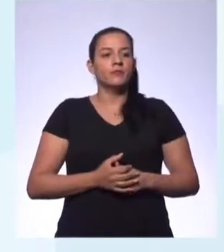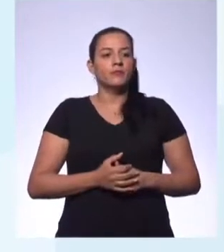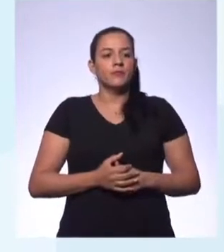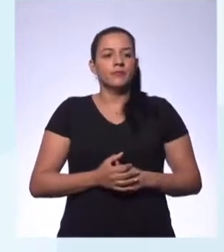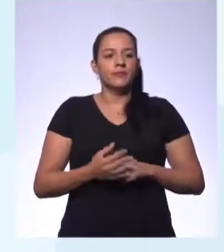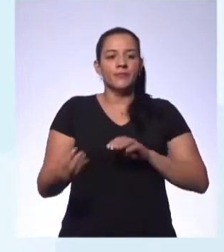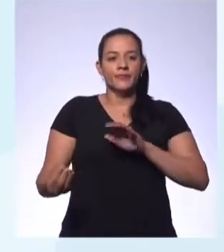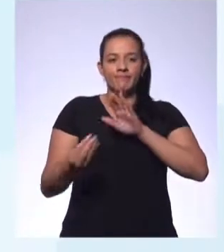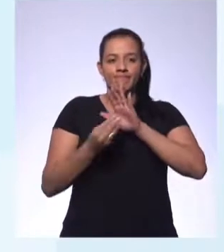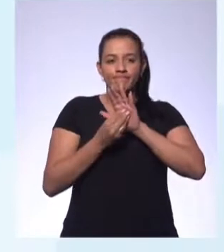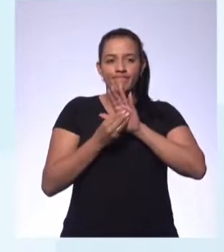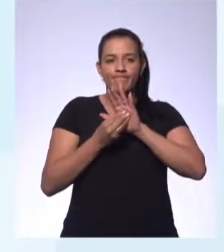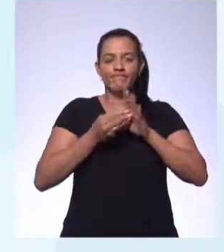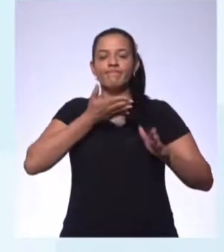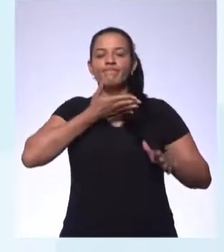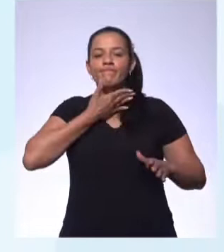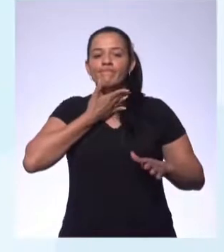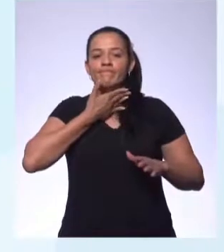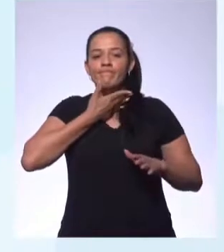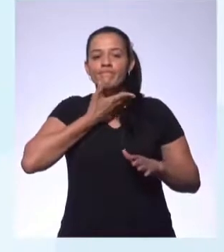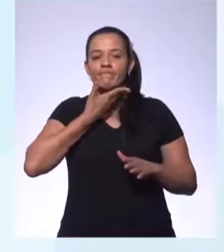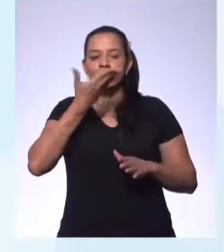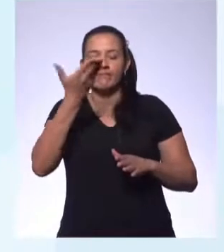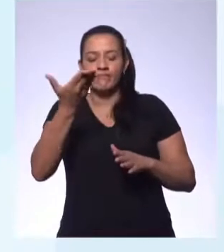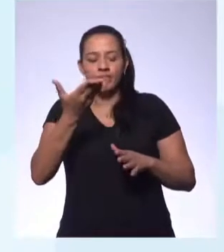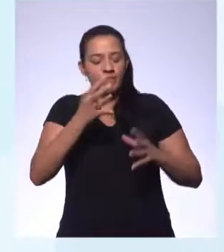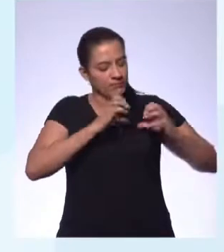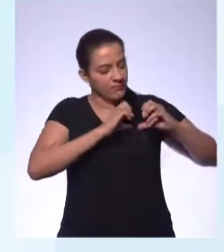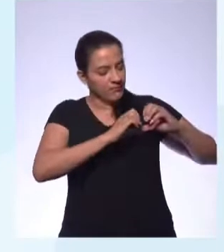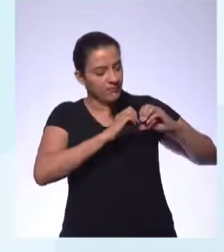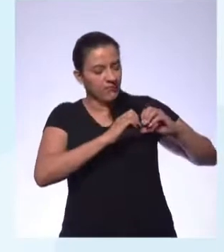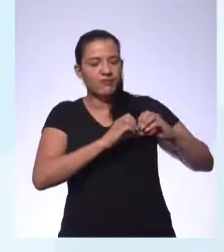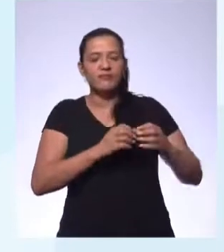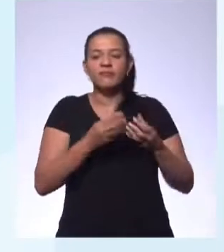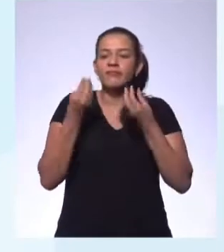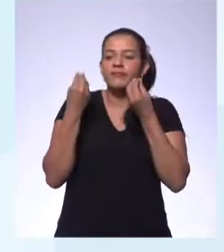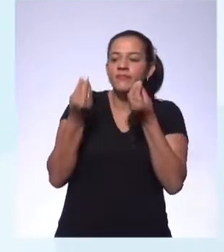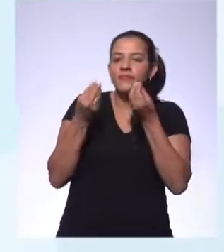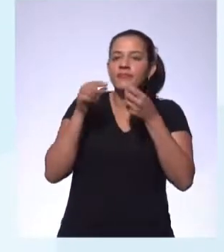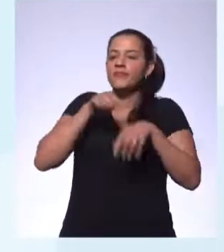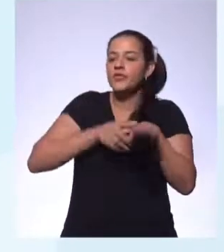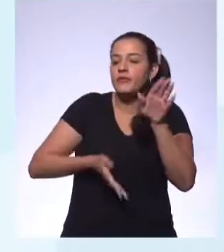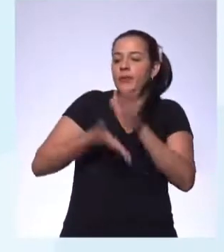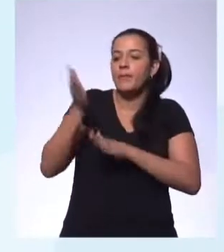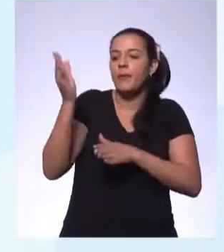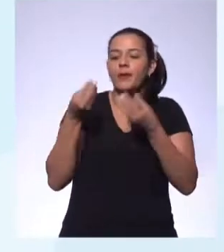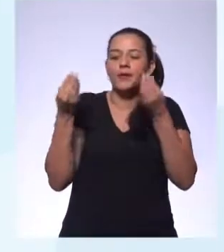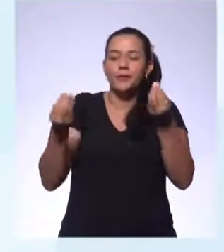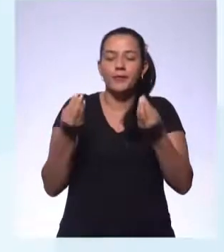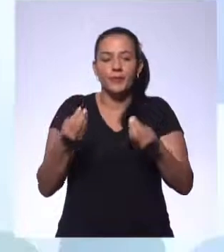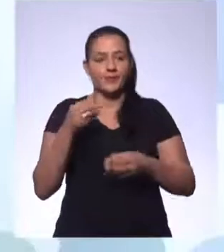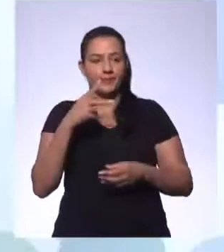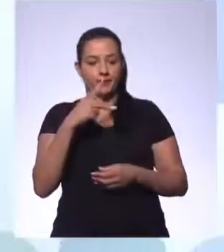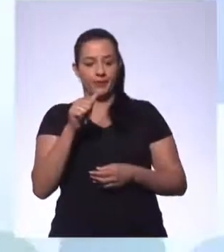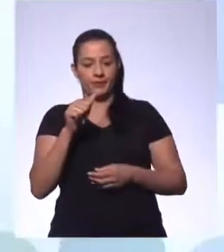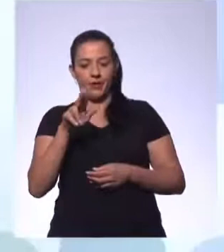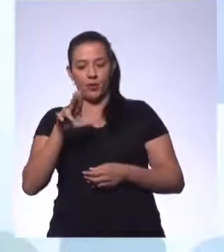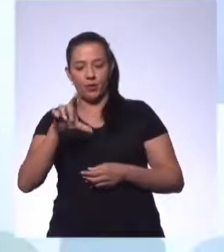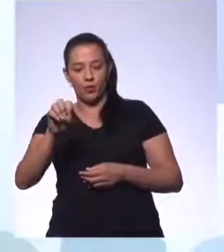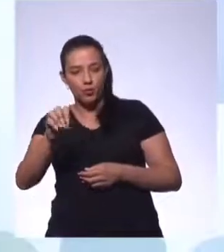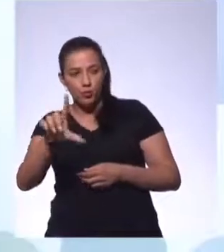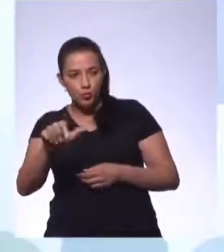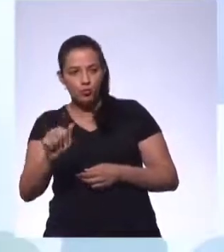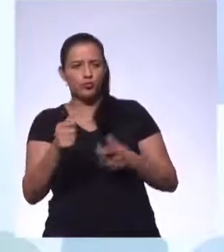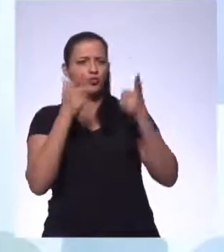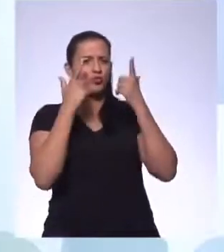uma entonação de paixão na voz dela. Como você foi capaz de ir embora? E o Paulo chorando, faz a voz de choro,